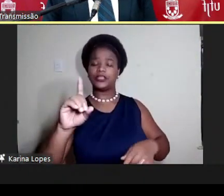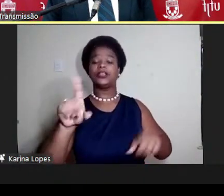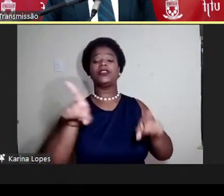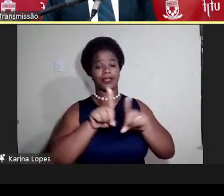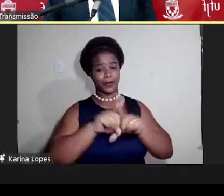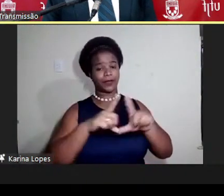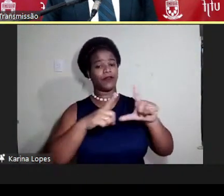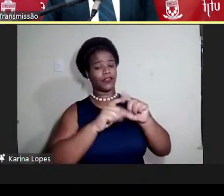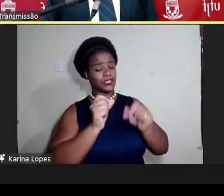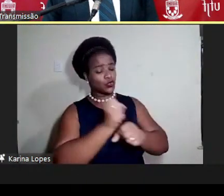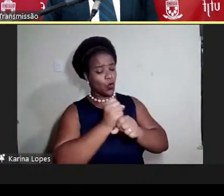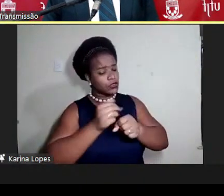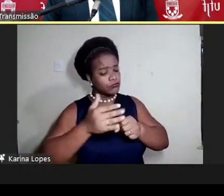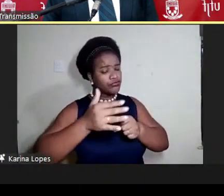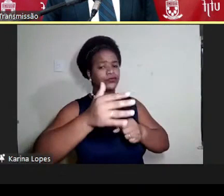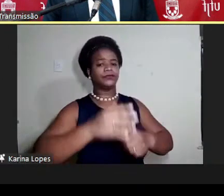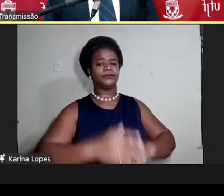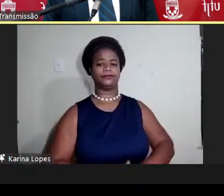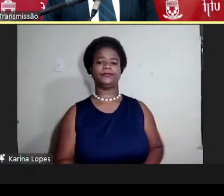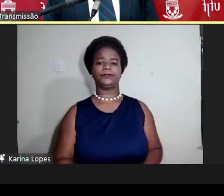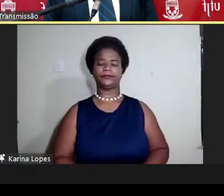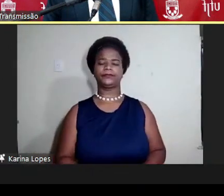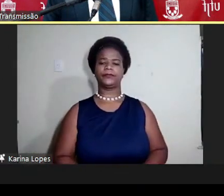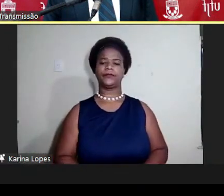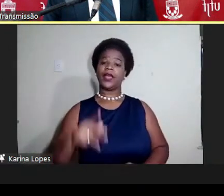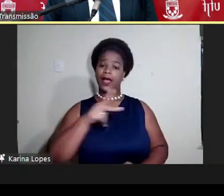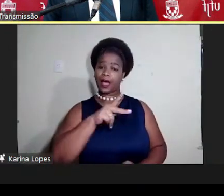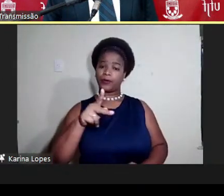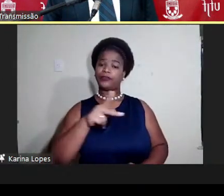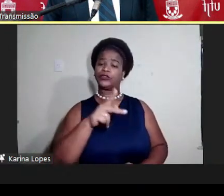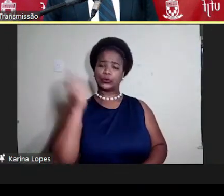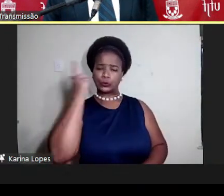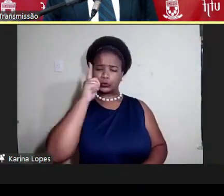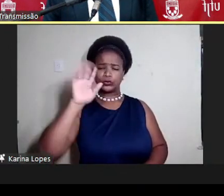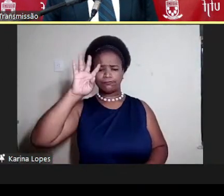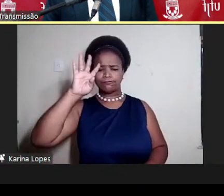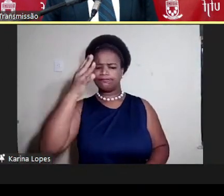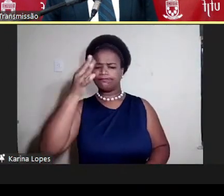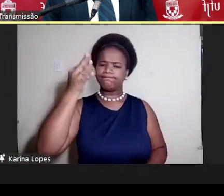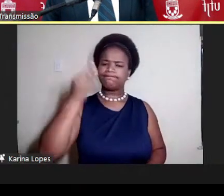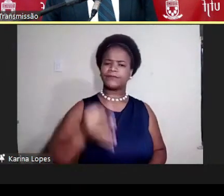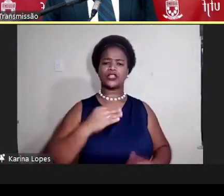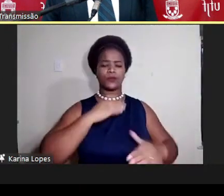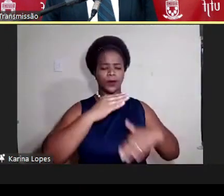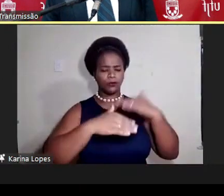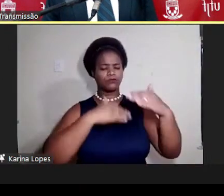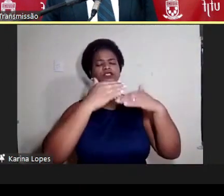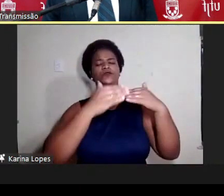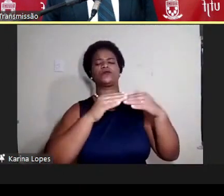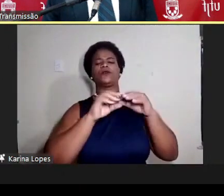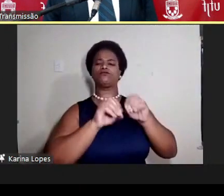anos. A professora foi decisiva para o desenvolvimento da FACED ao propor e defender, com